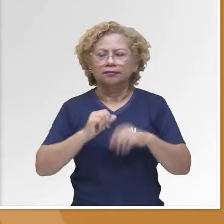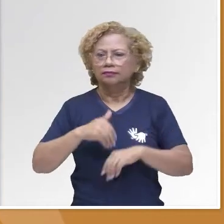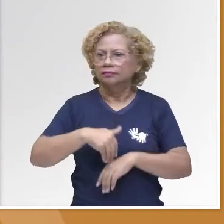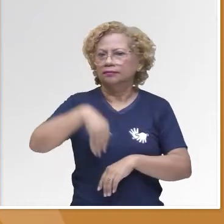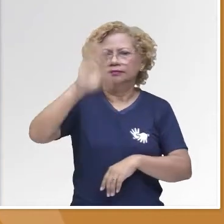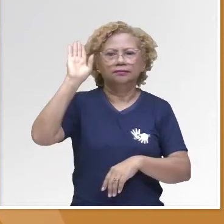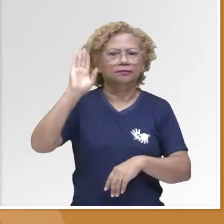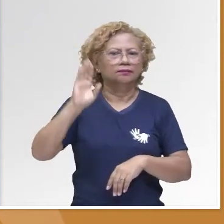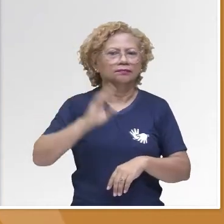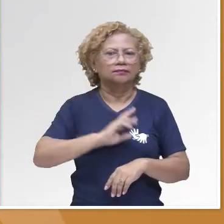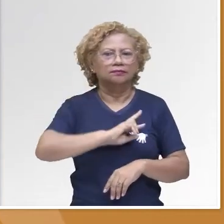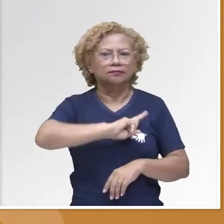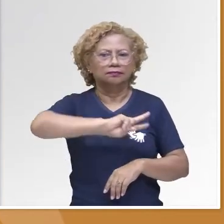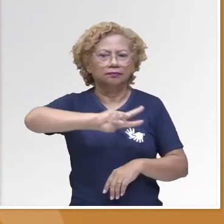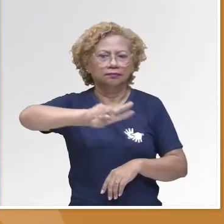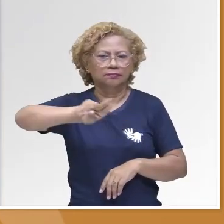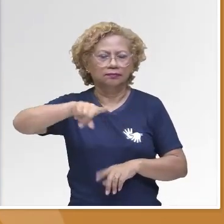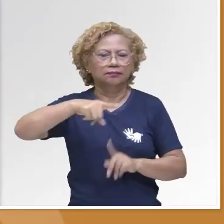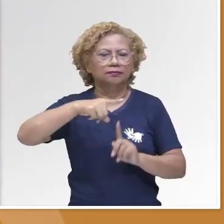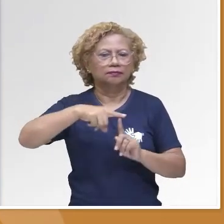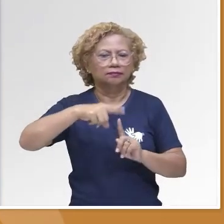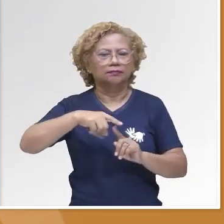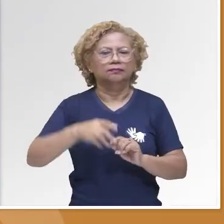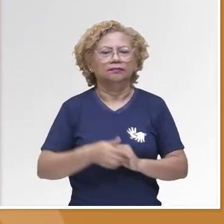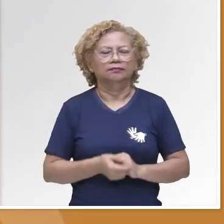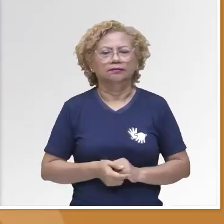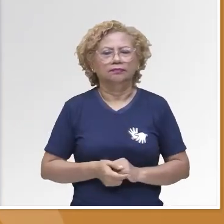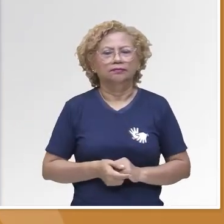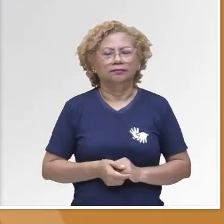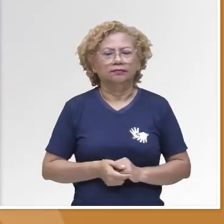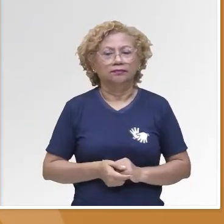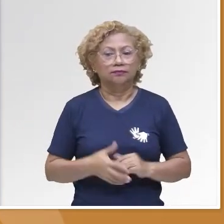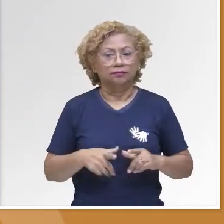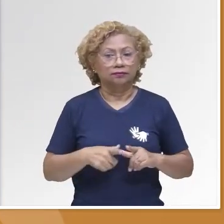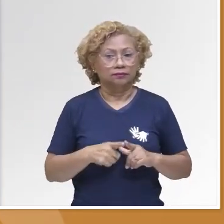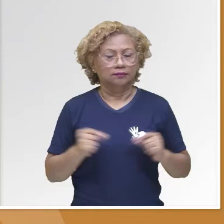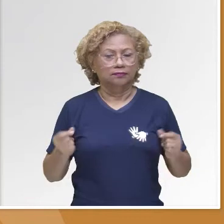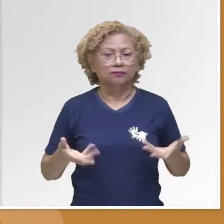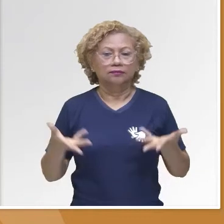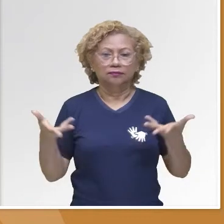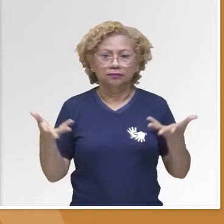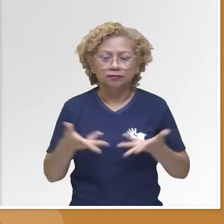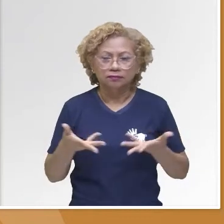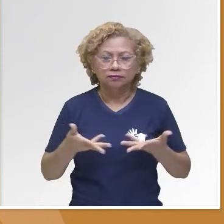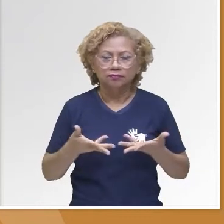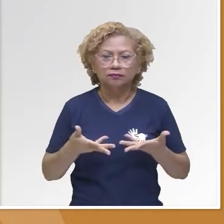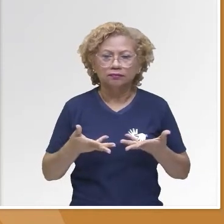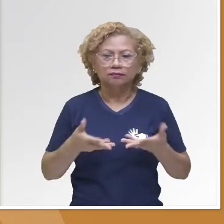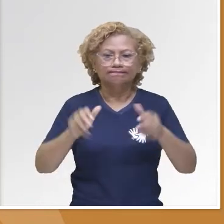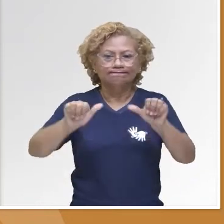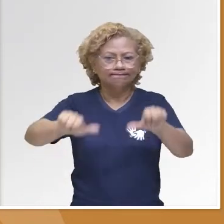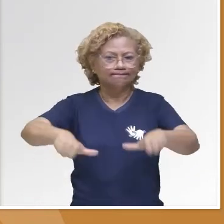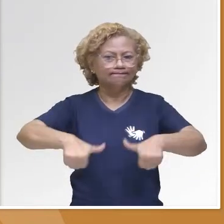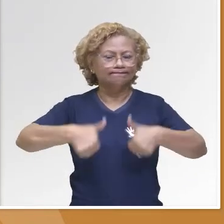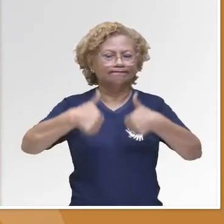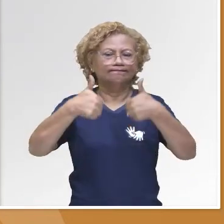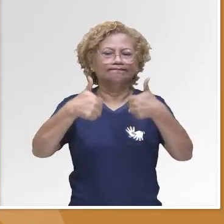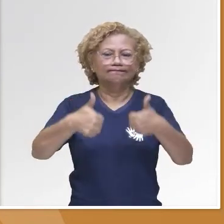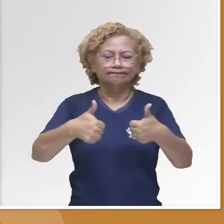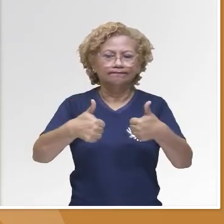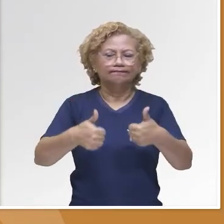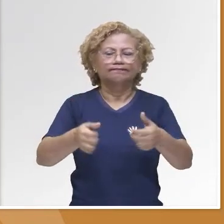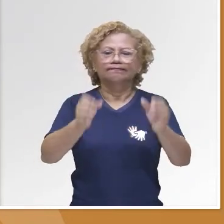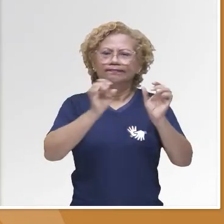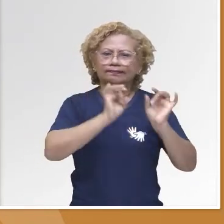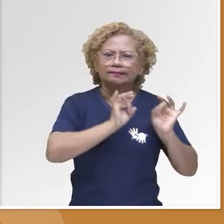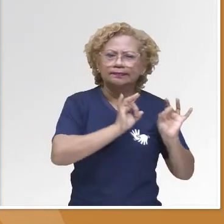variados tipos, tá? O Japão, hoje, ele é o maior exportador, tá? Ele vende, ele